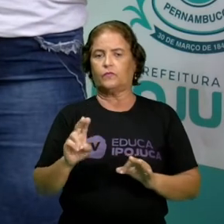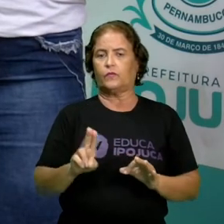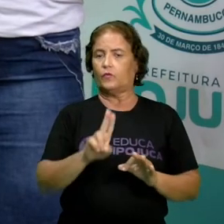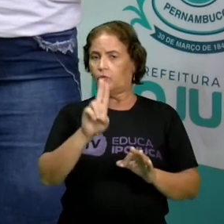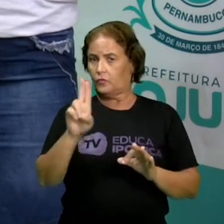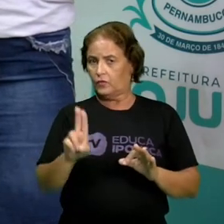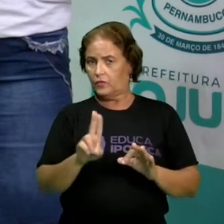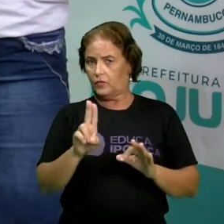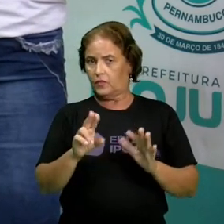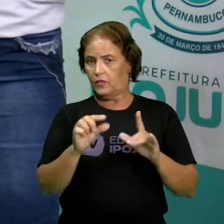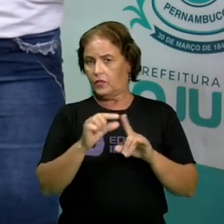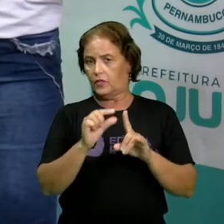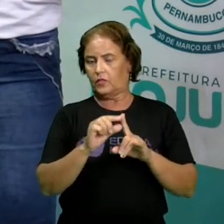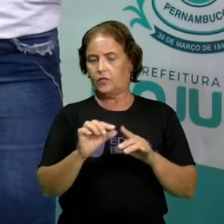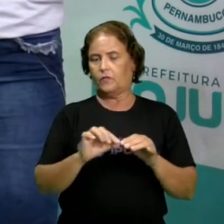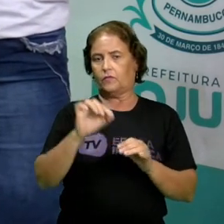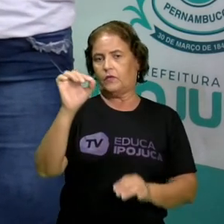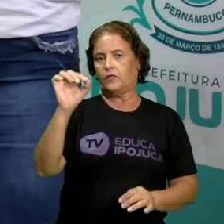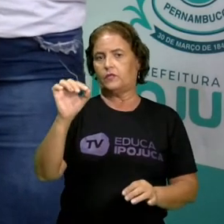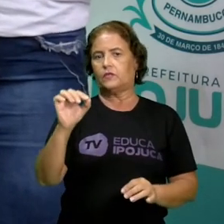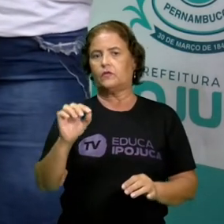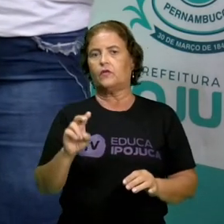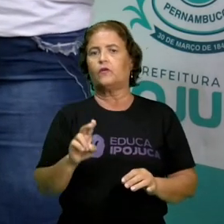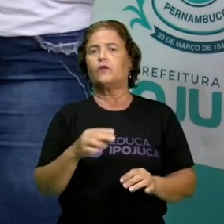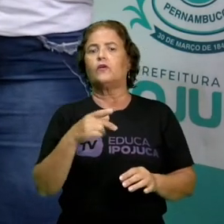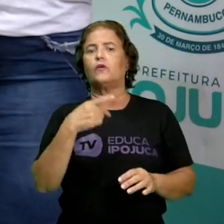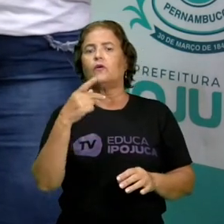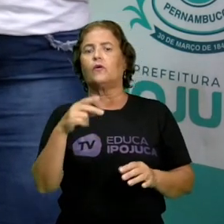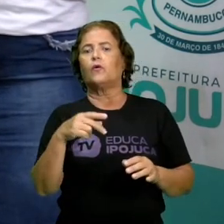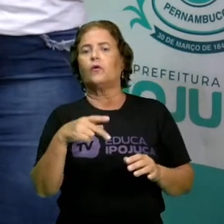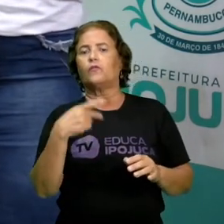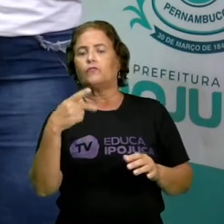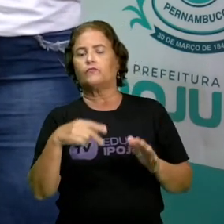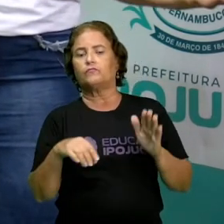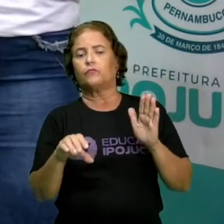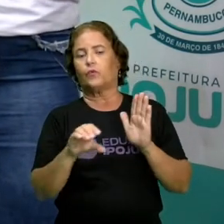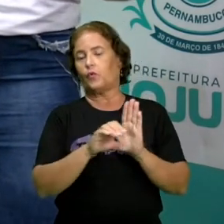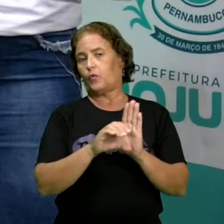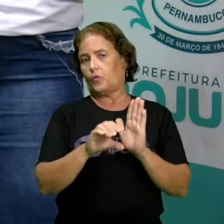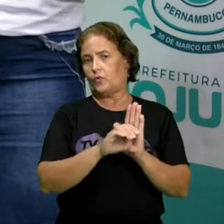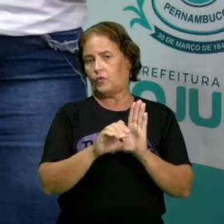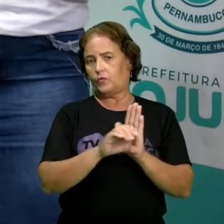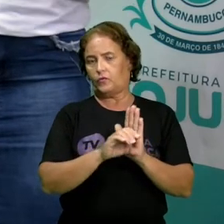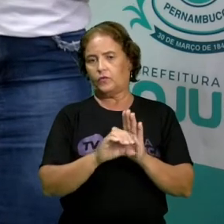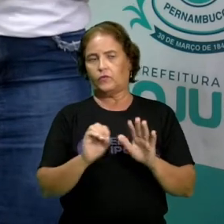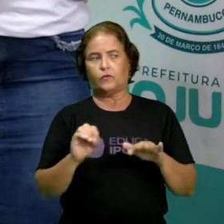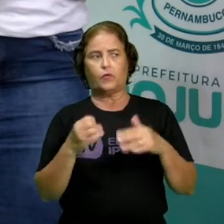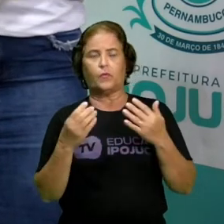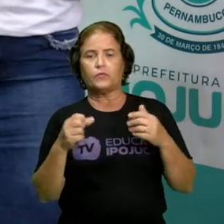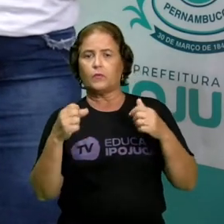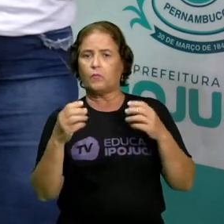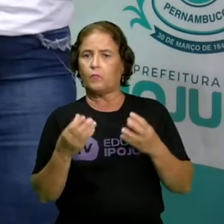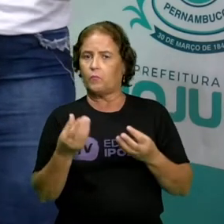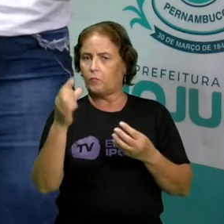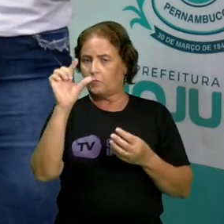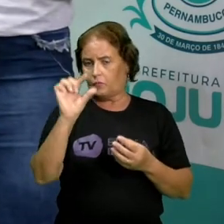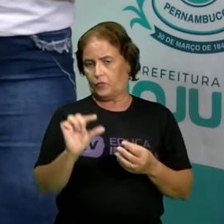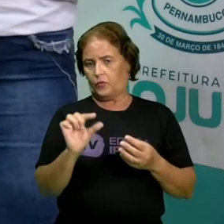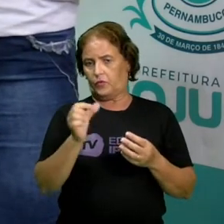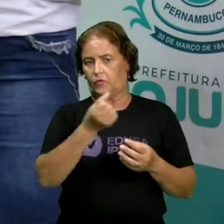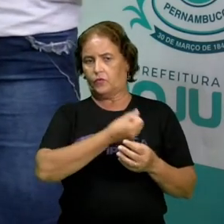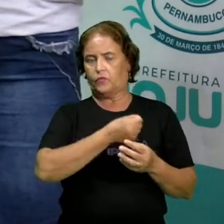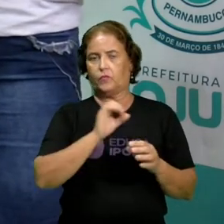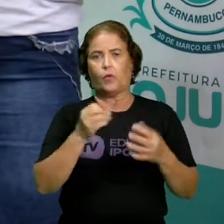de identificação. E esses tipos de números, eles podem ser poucos números ou eles podem ser